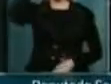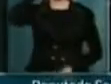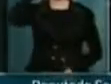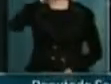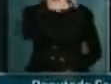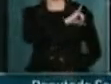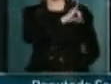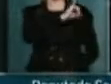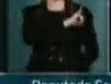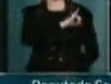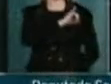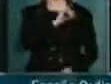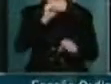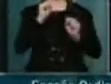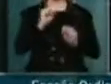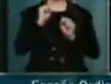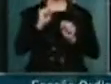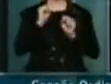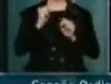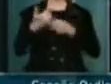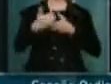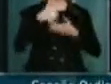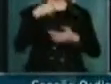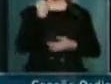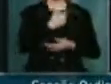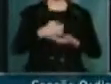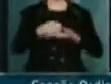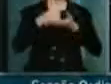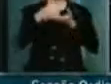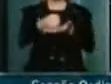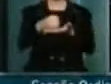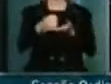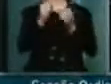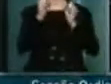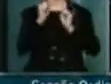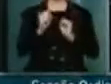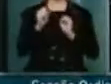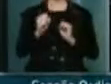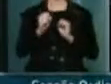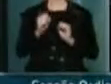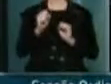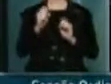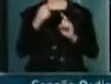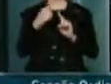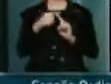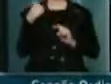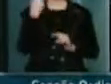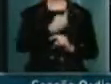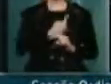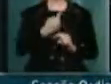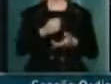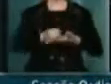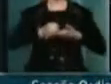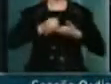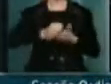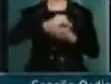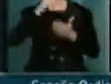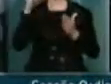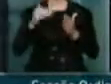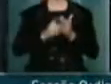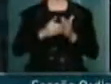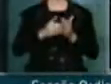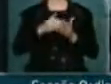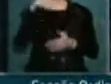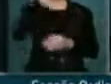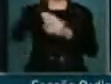Janeiro podem contar com o nosso apoio, podem contar com a nossa solidariedade e com o